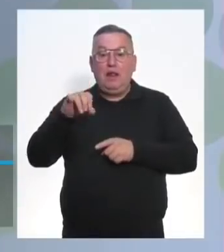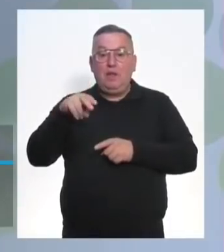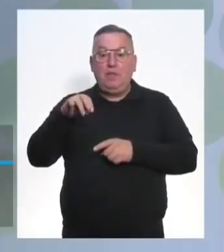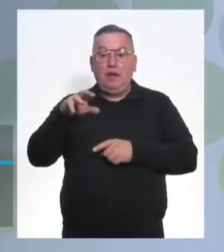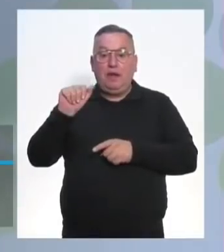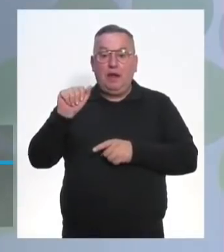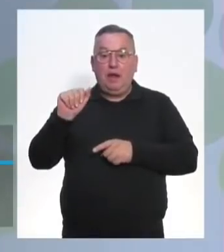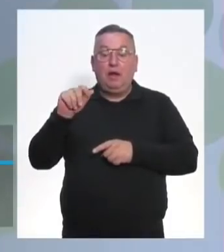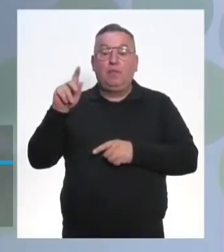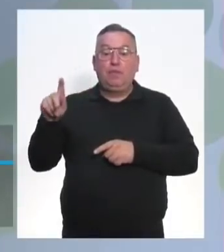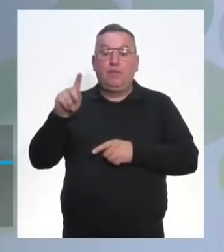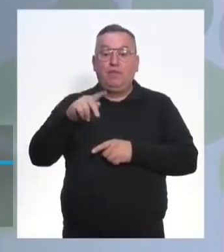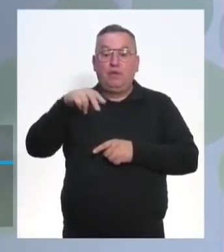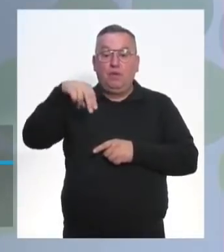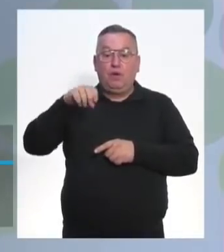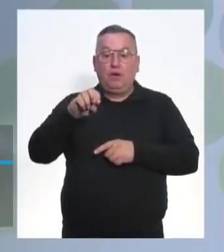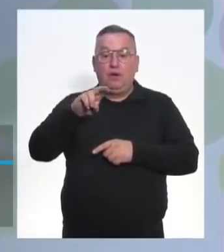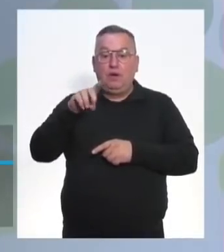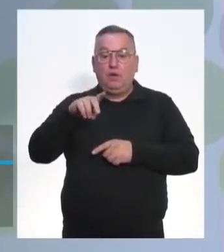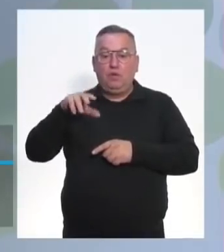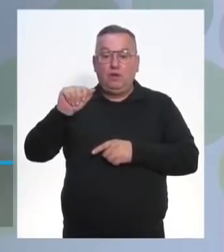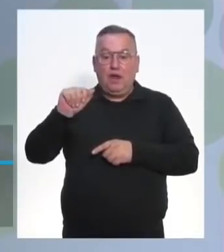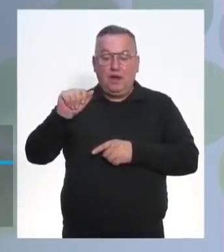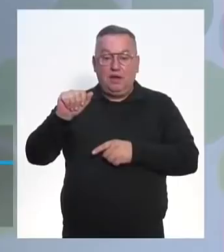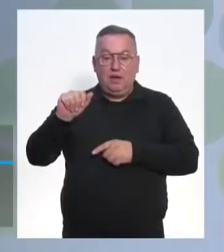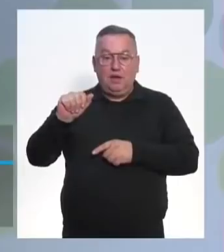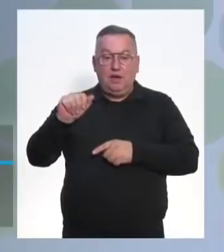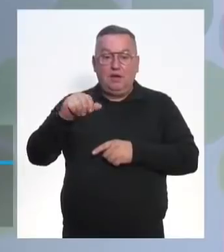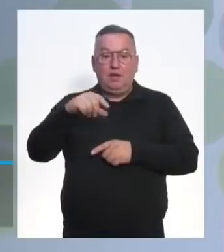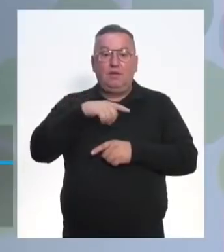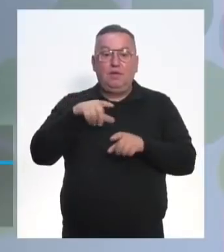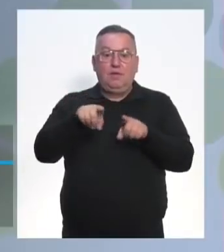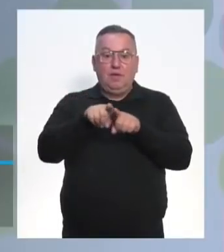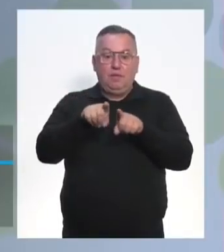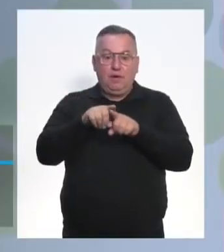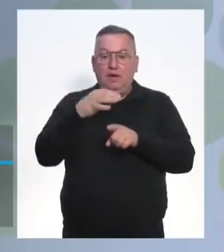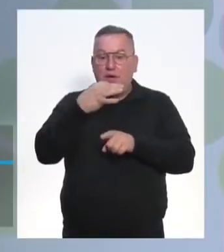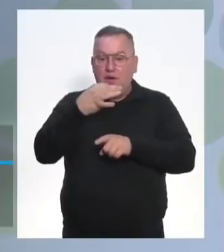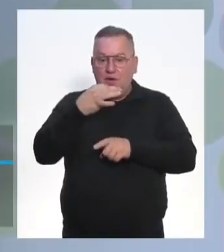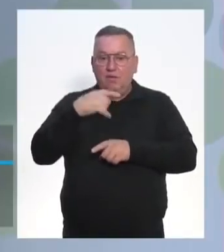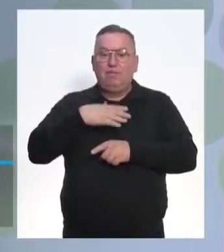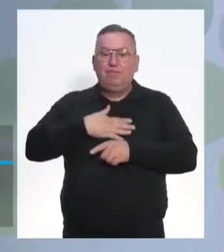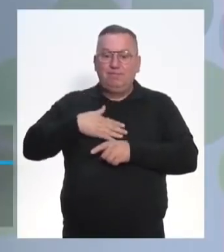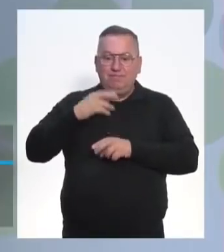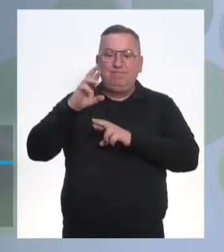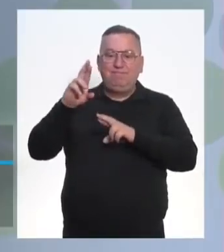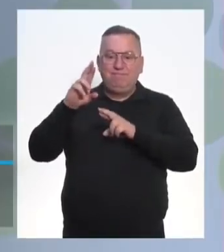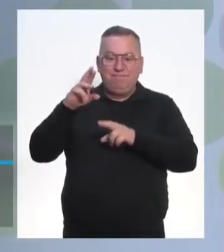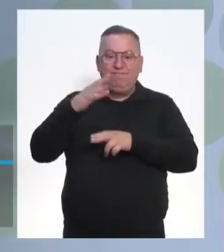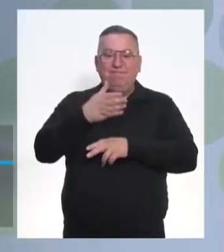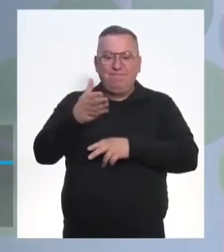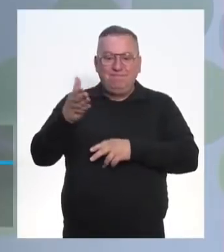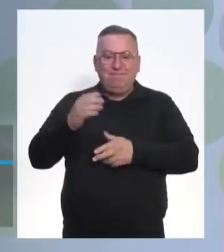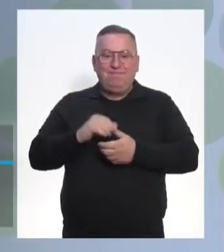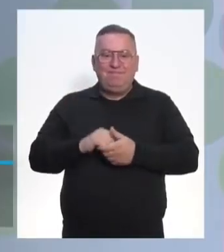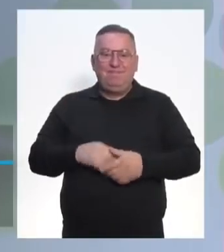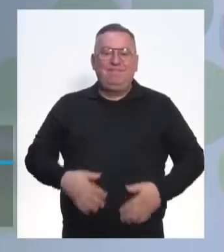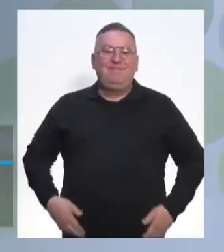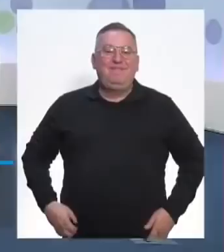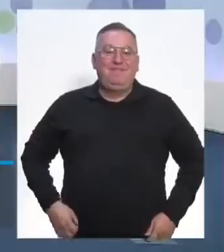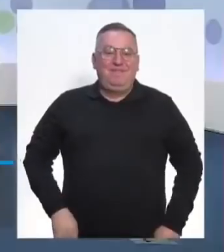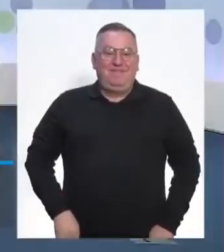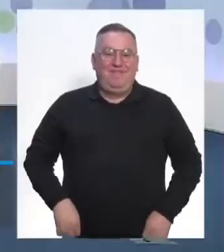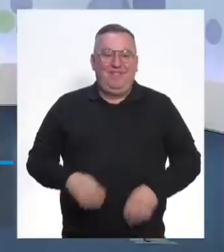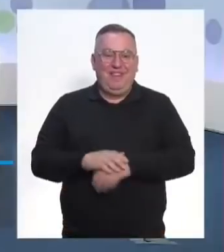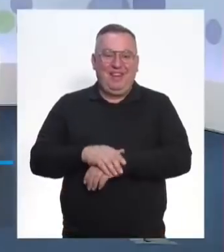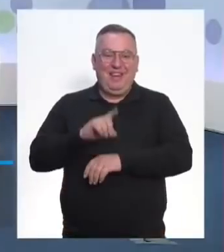professora Neuza Severino, da Escola Severino. Eu tenho aqui, ó, esse aqui eu acho que até eu vou torcer por ele. Ixi.